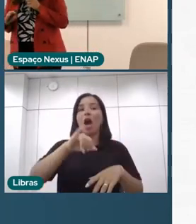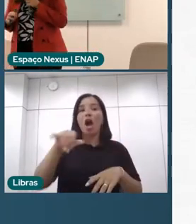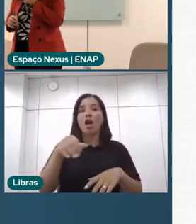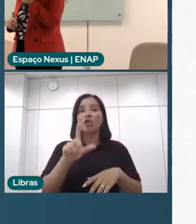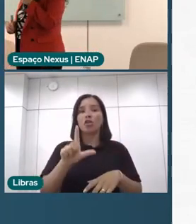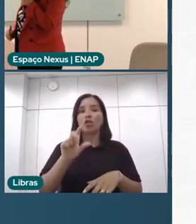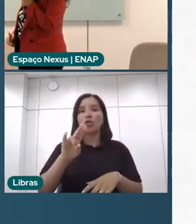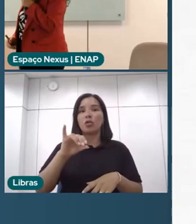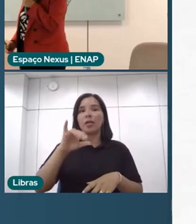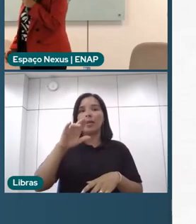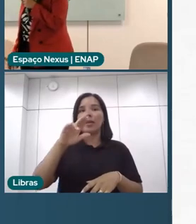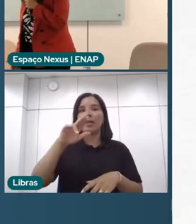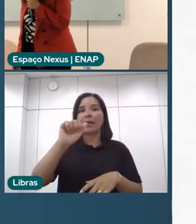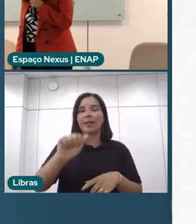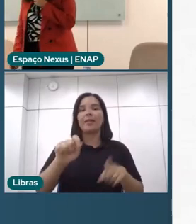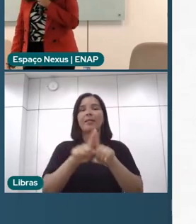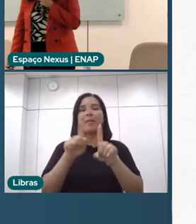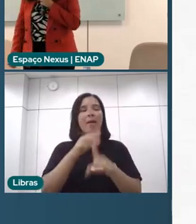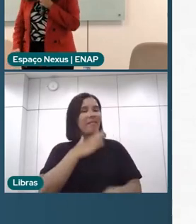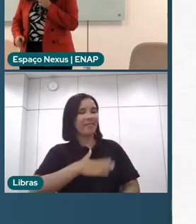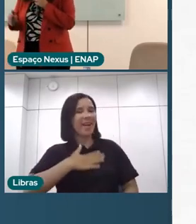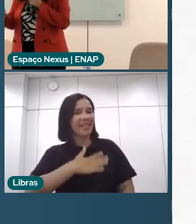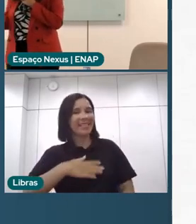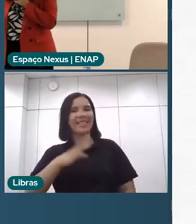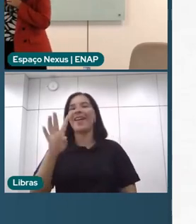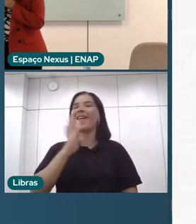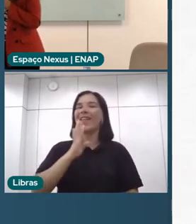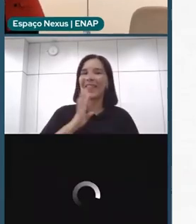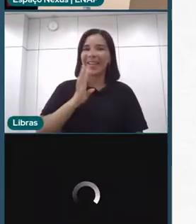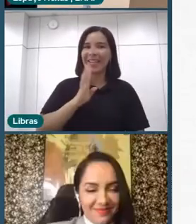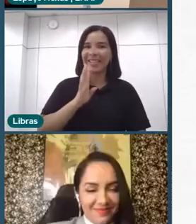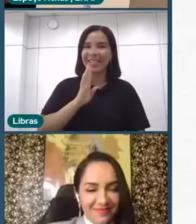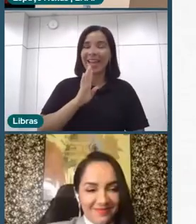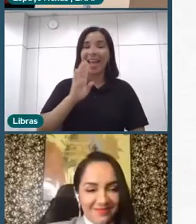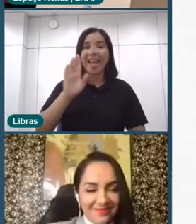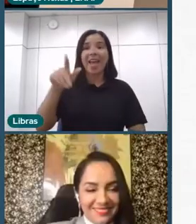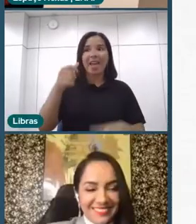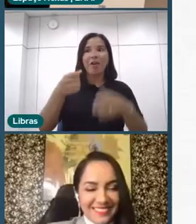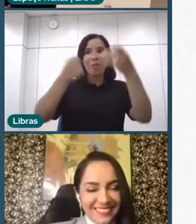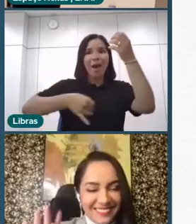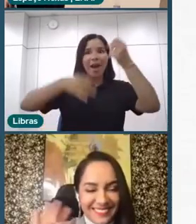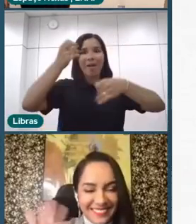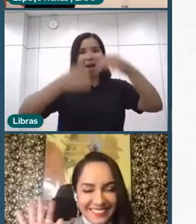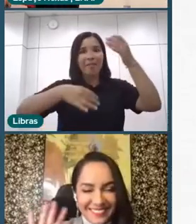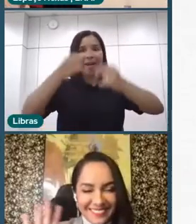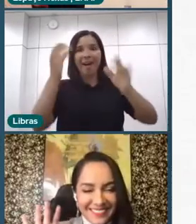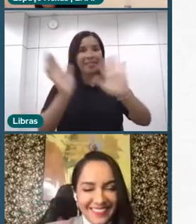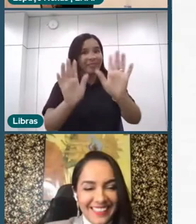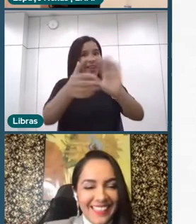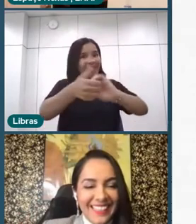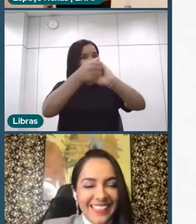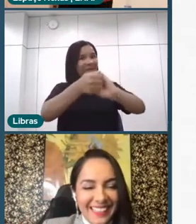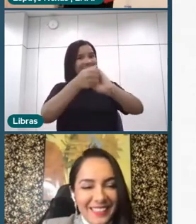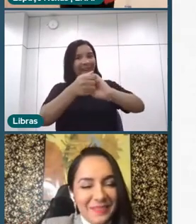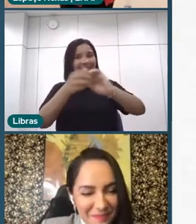prazer em conhecê-la também, né, depois que eu já falei tudo, eu não cumprimentei a mesa, nem a Beatriz, Juliana?